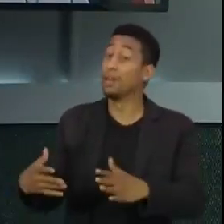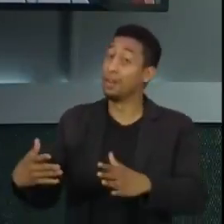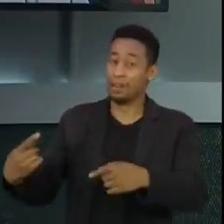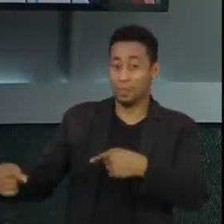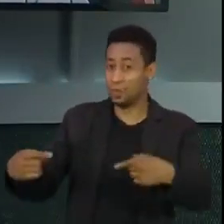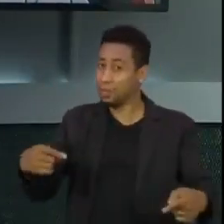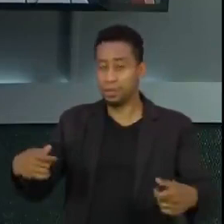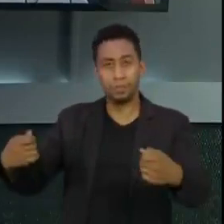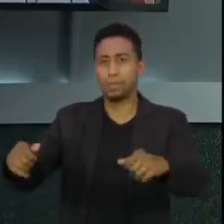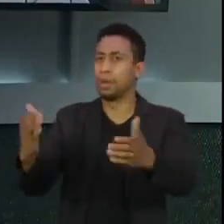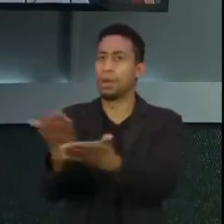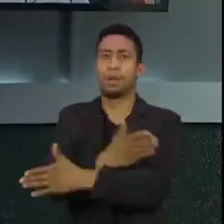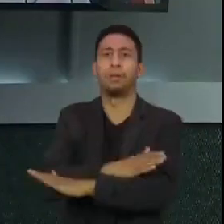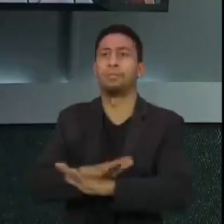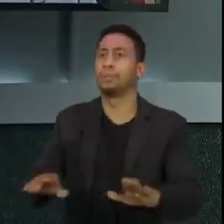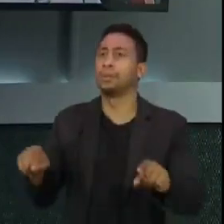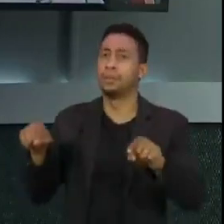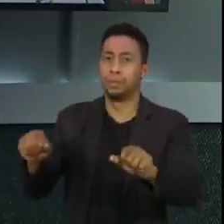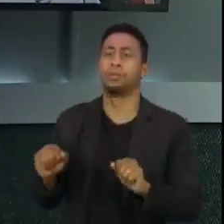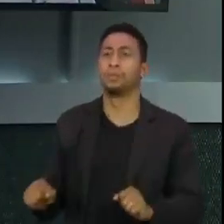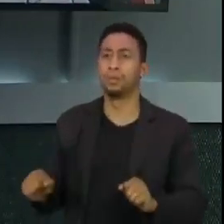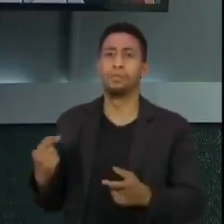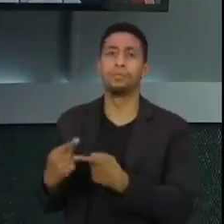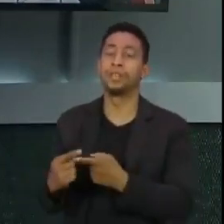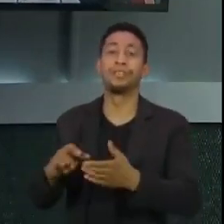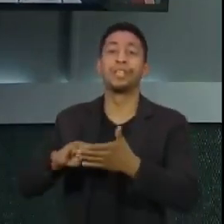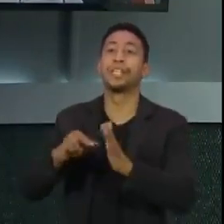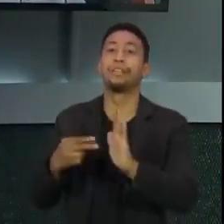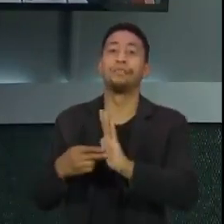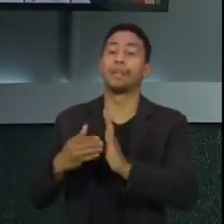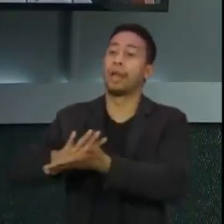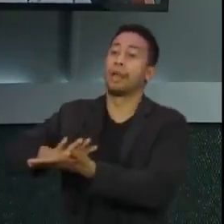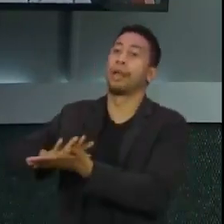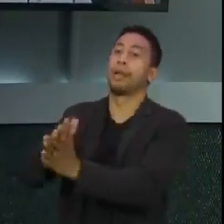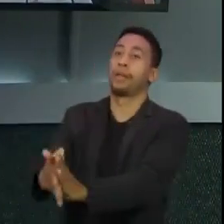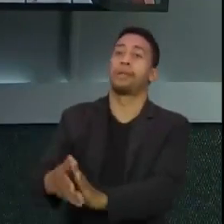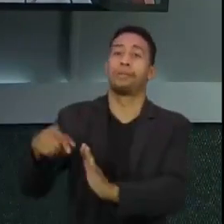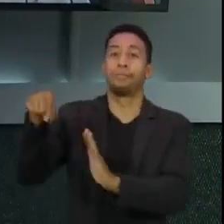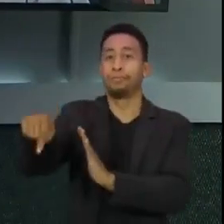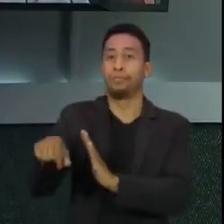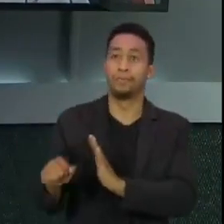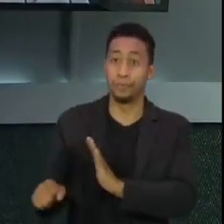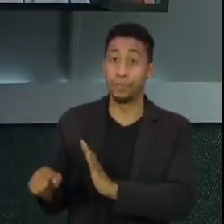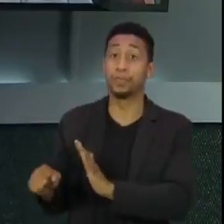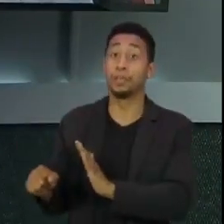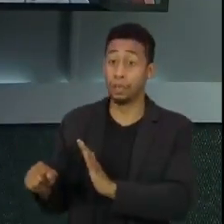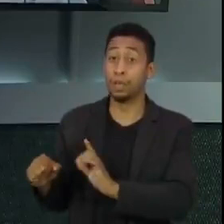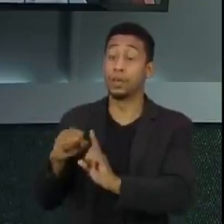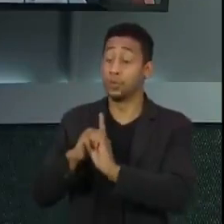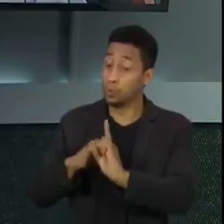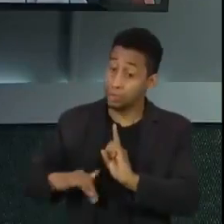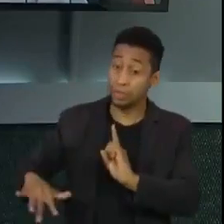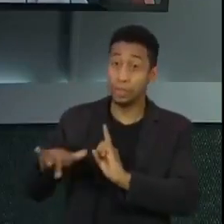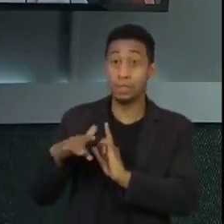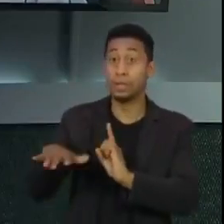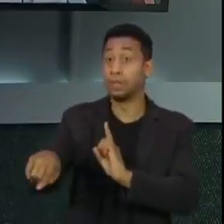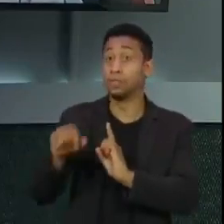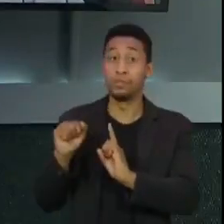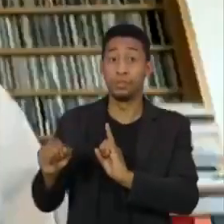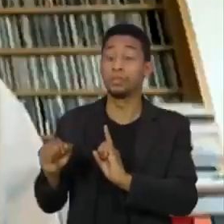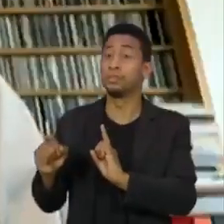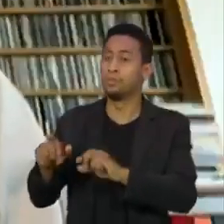superada porque ela é uma política da exclusão. Ela é uma política que vai levar a que as sociedades não mais possam